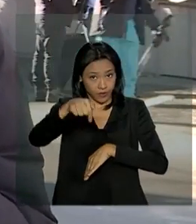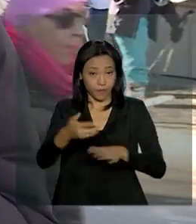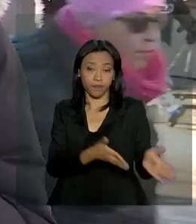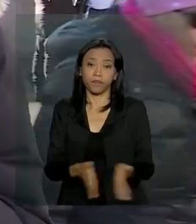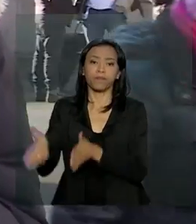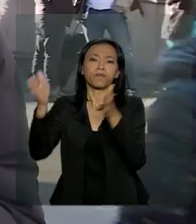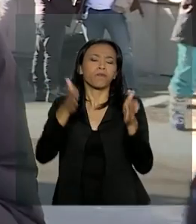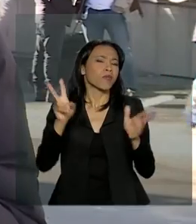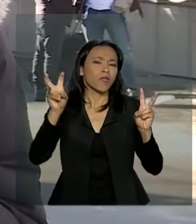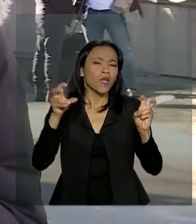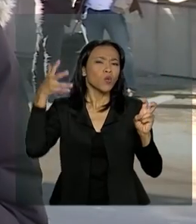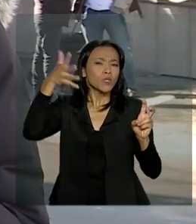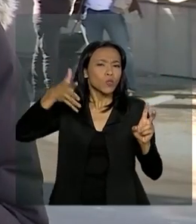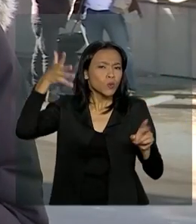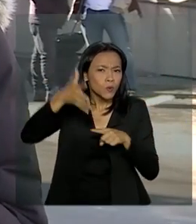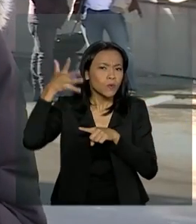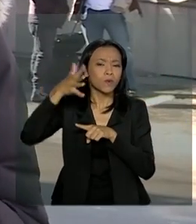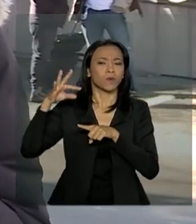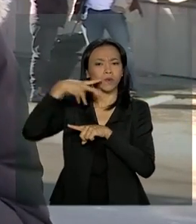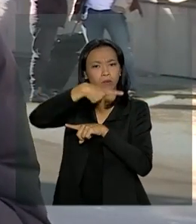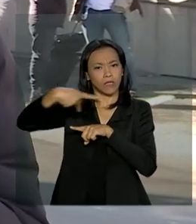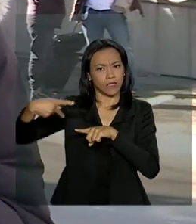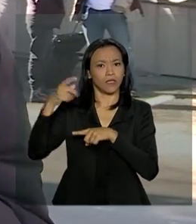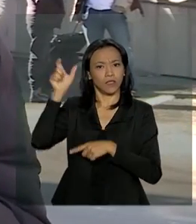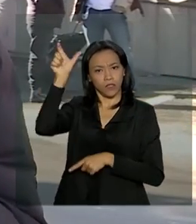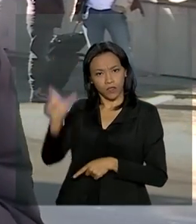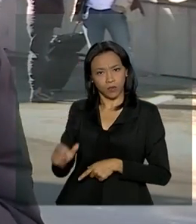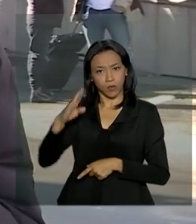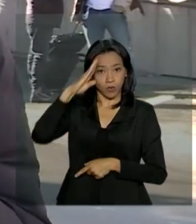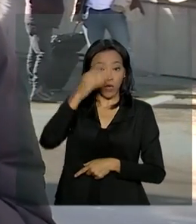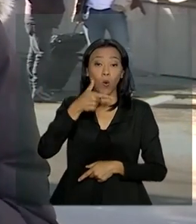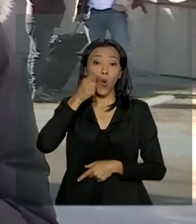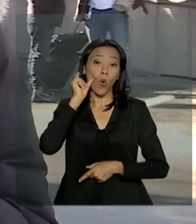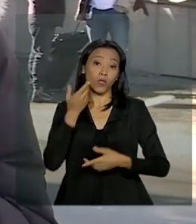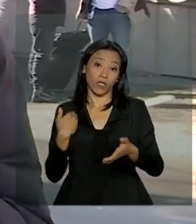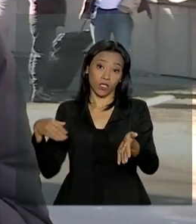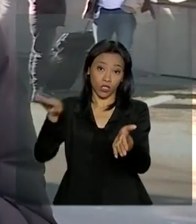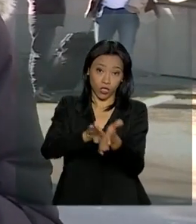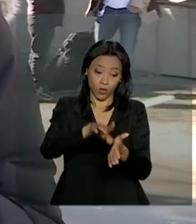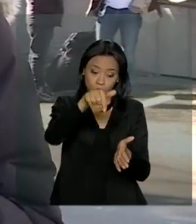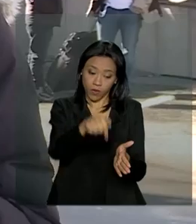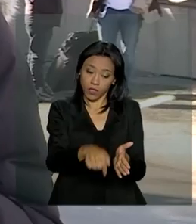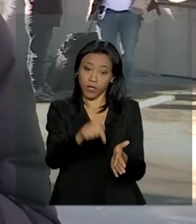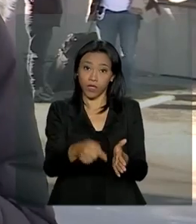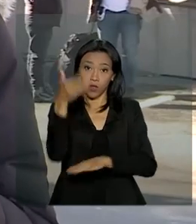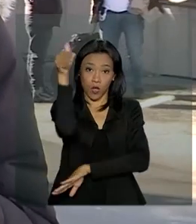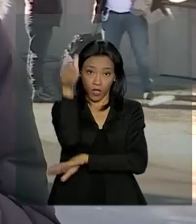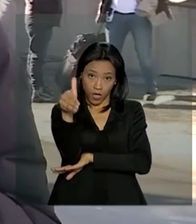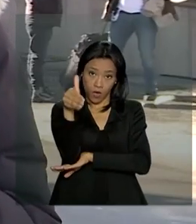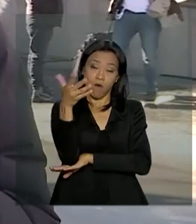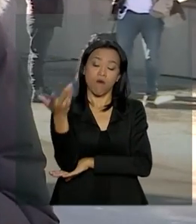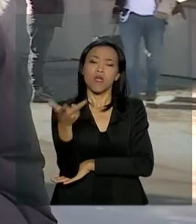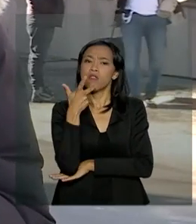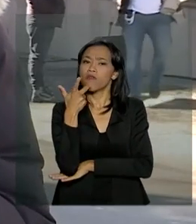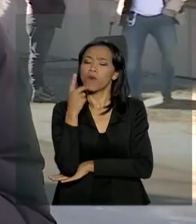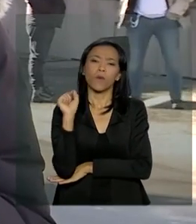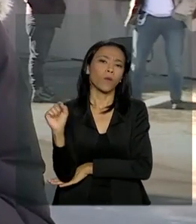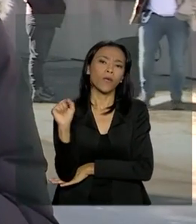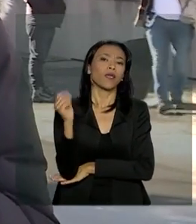sobre o discurso do presidente Jair Bolsonaro ontem, quando ele chegou aqui ao hotel em Davos, ele disse que